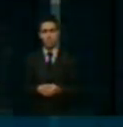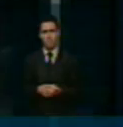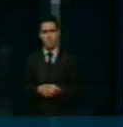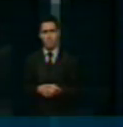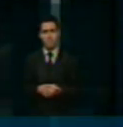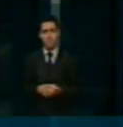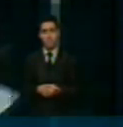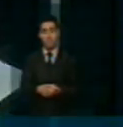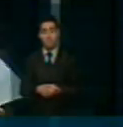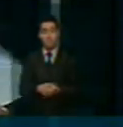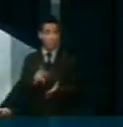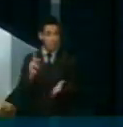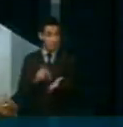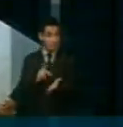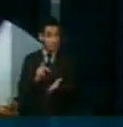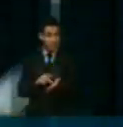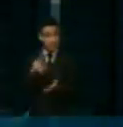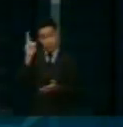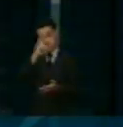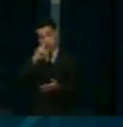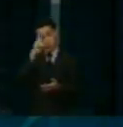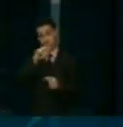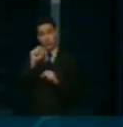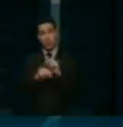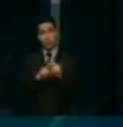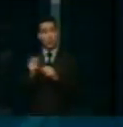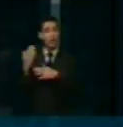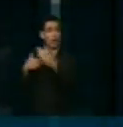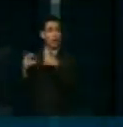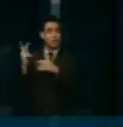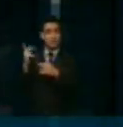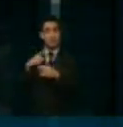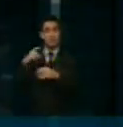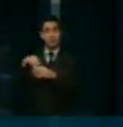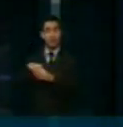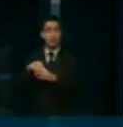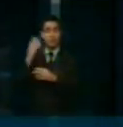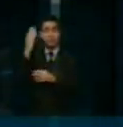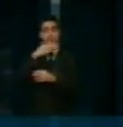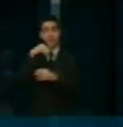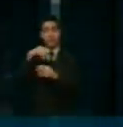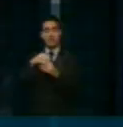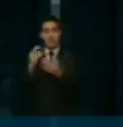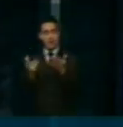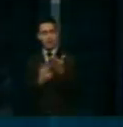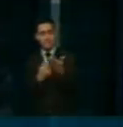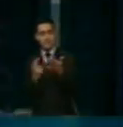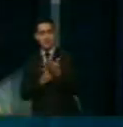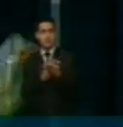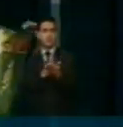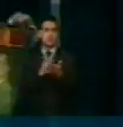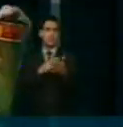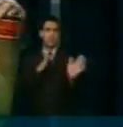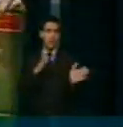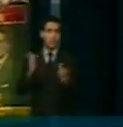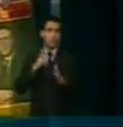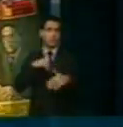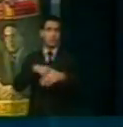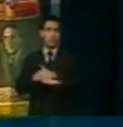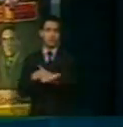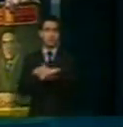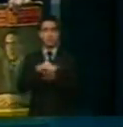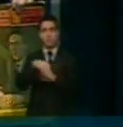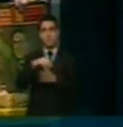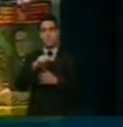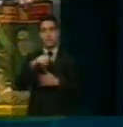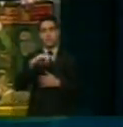E dizer que a verdadeira história do que foi aquele período estão nas bibliotecas. Estão em revistas, por exemplo, como a revista